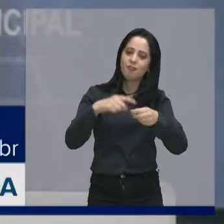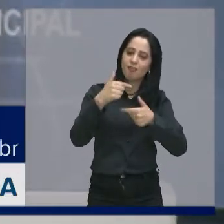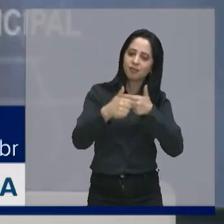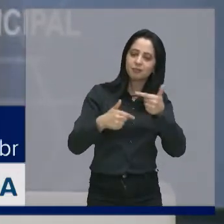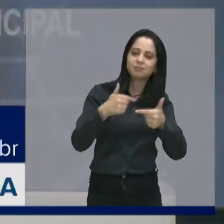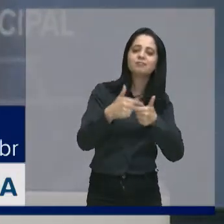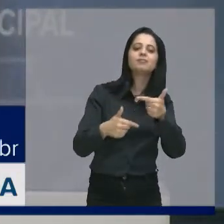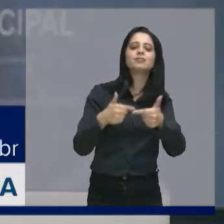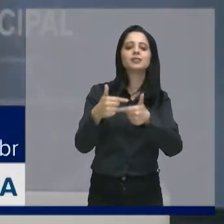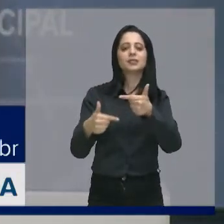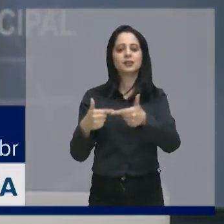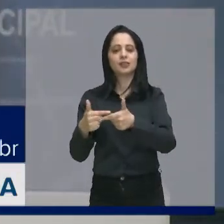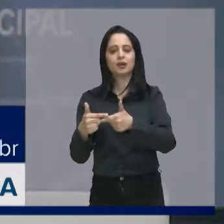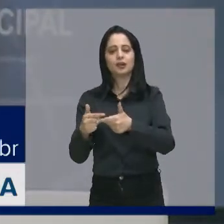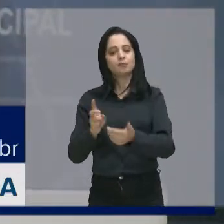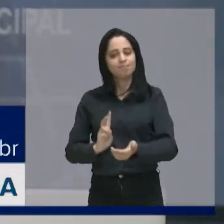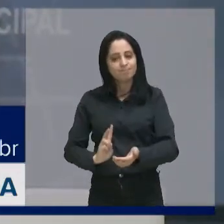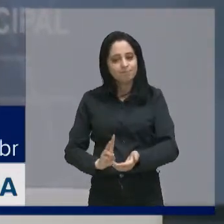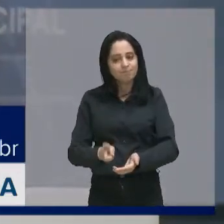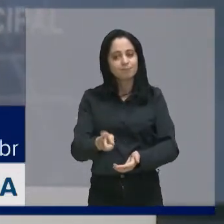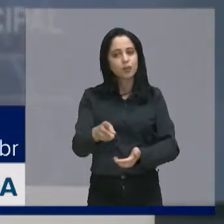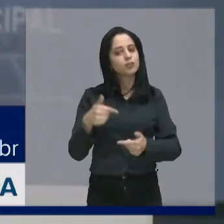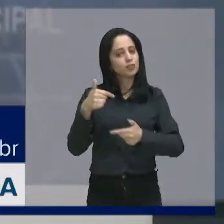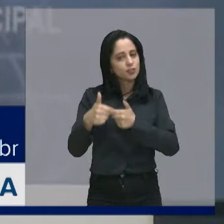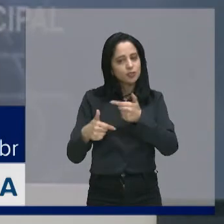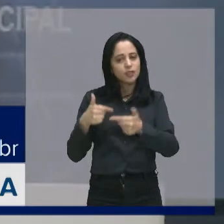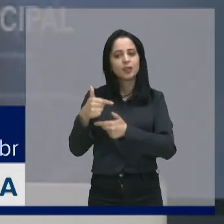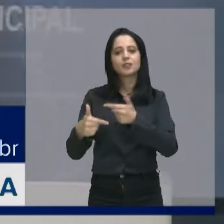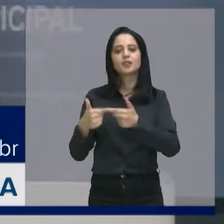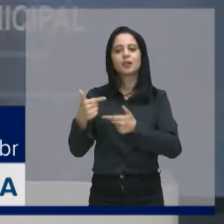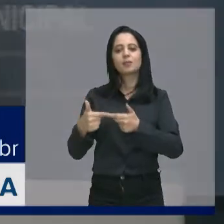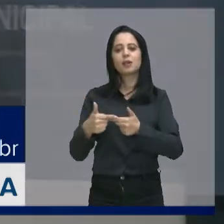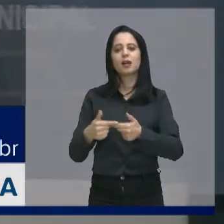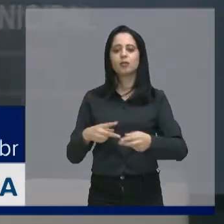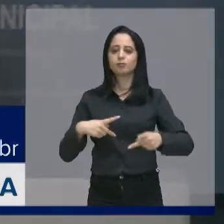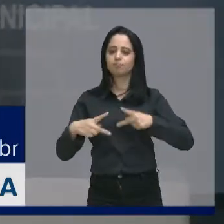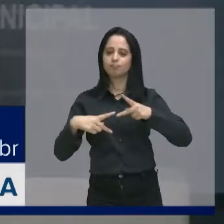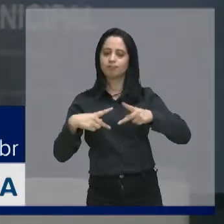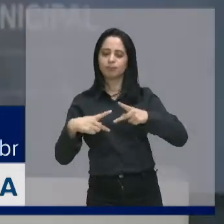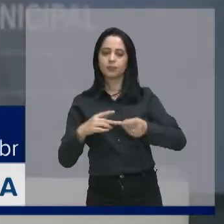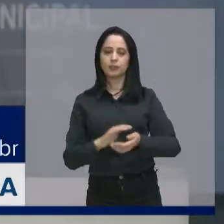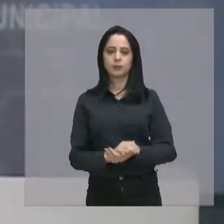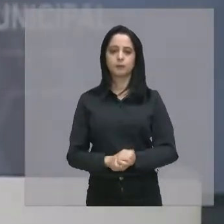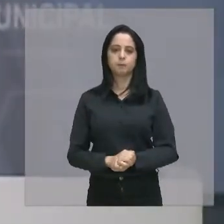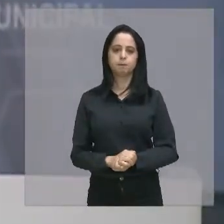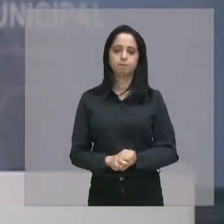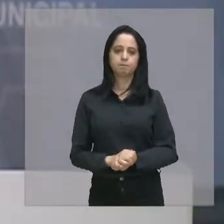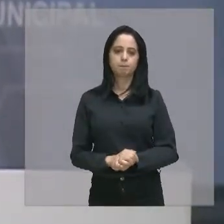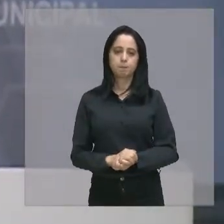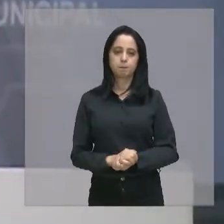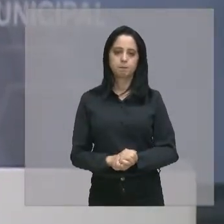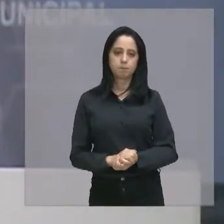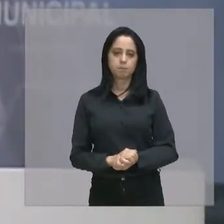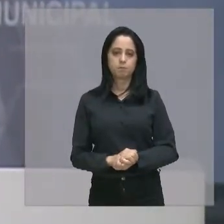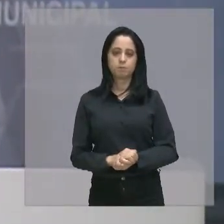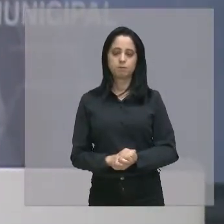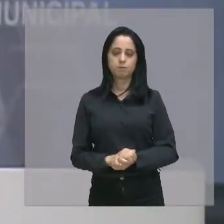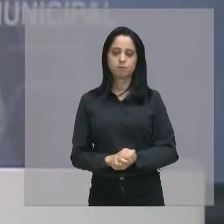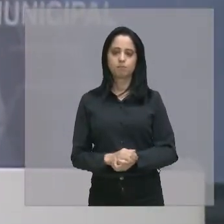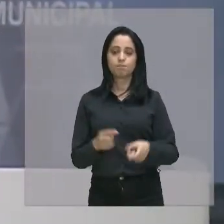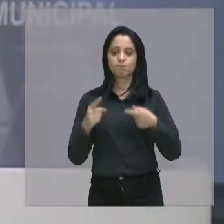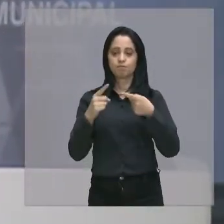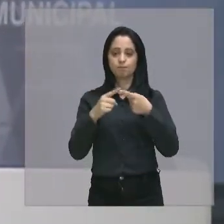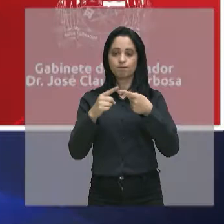ano, para continuar o nosso trabalho por São José dos Campos. Bom, são 2 assuntos